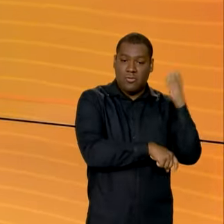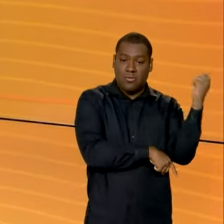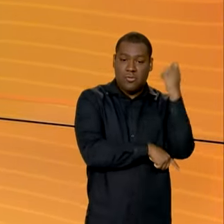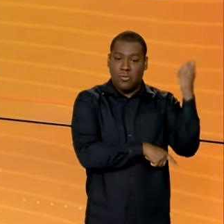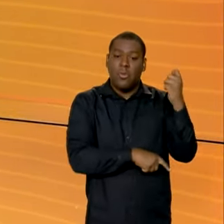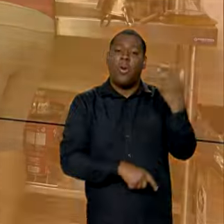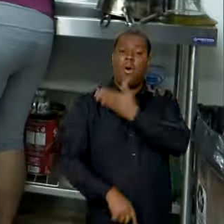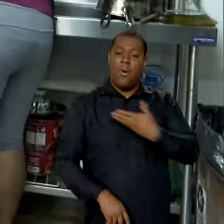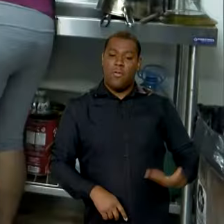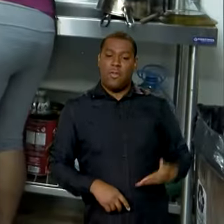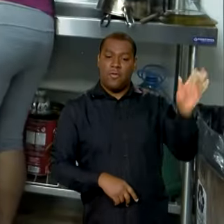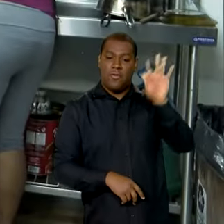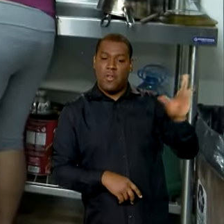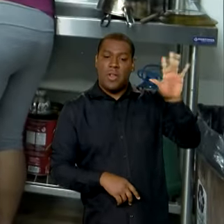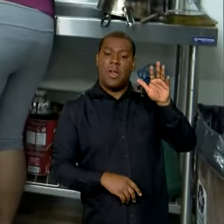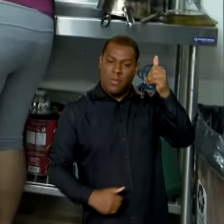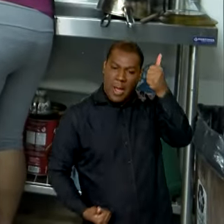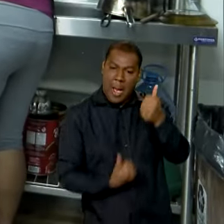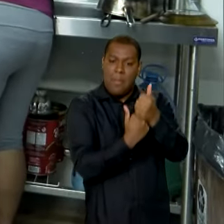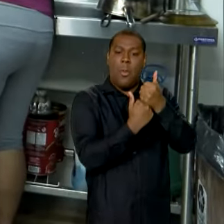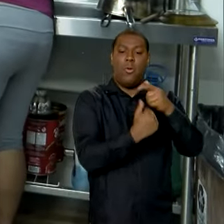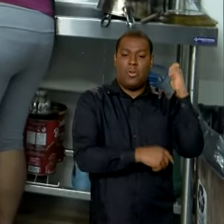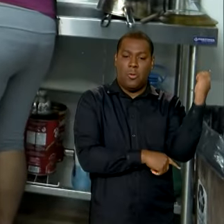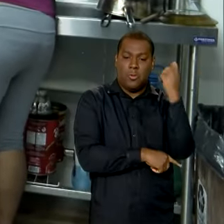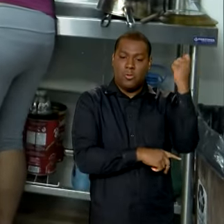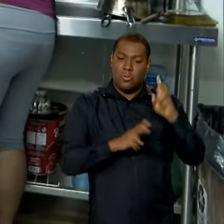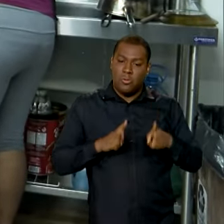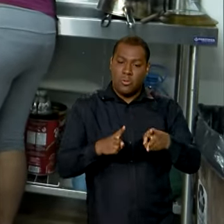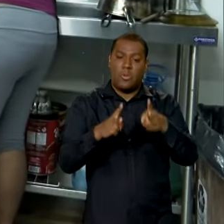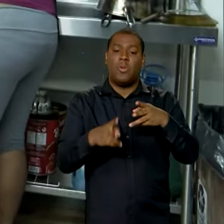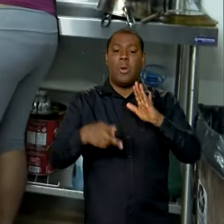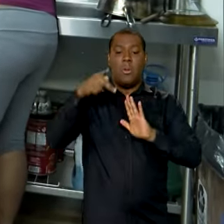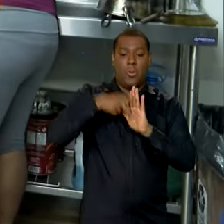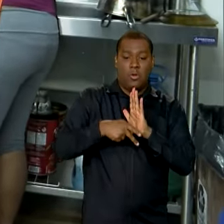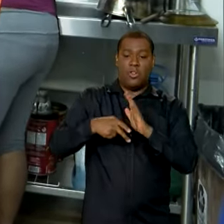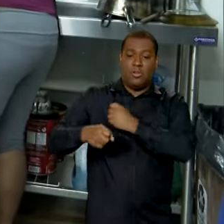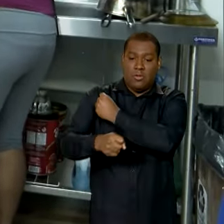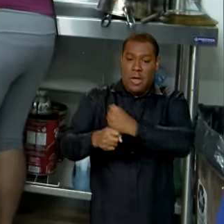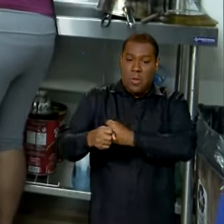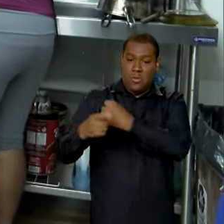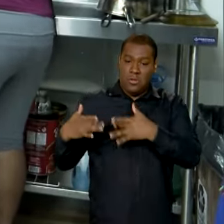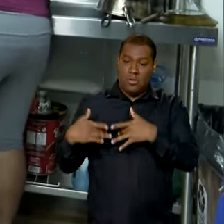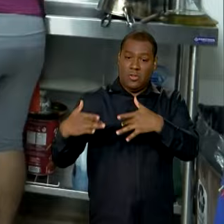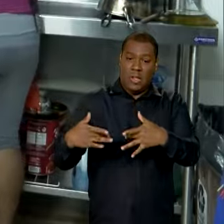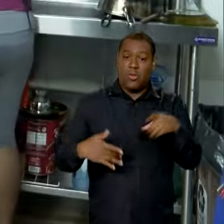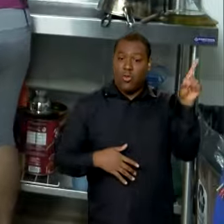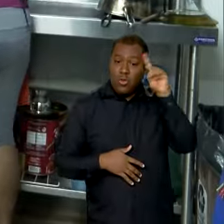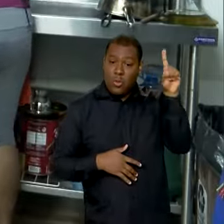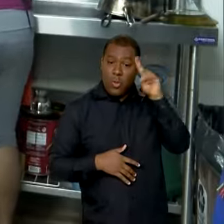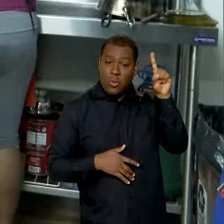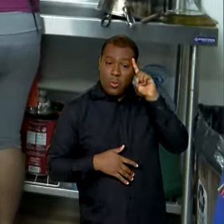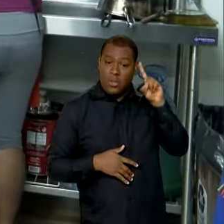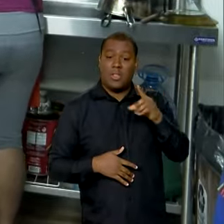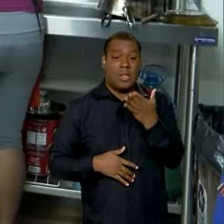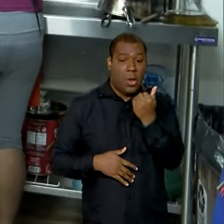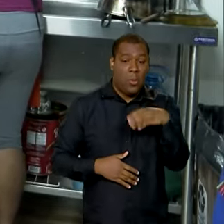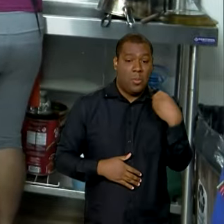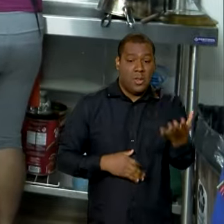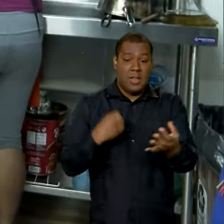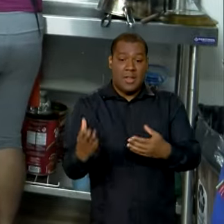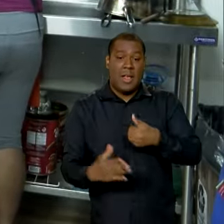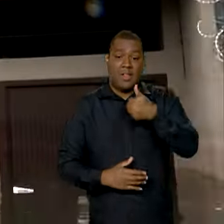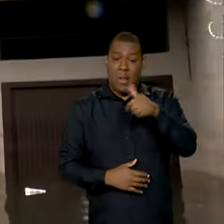federal segue no Rio Grande do Sul. O programa Cozinha Solidária oferece mais de 1.000 refeições por dia aos desabrigados